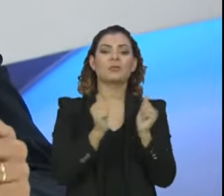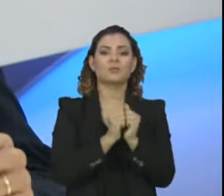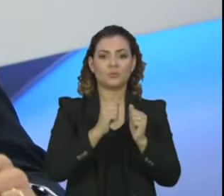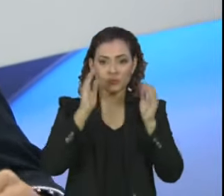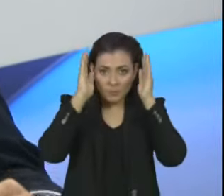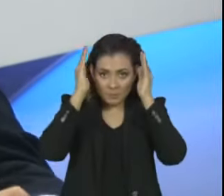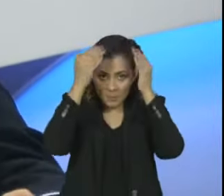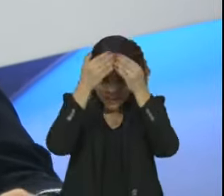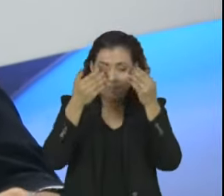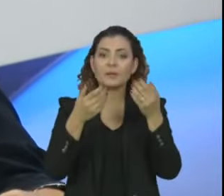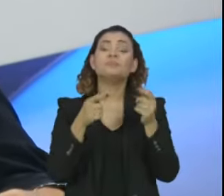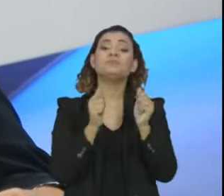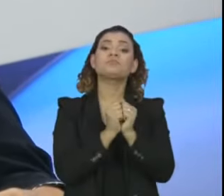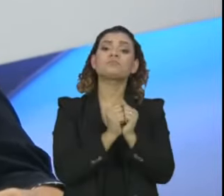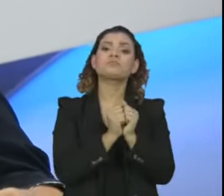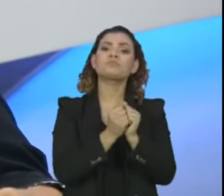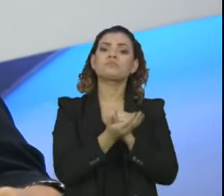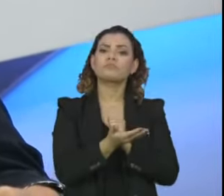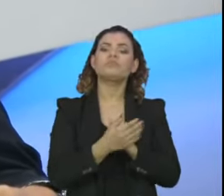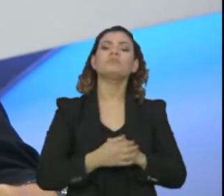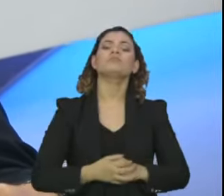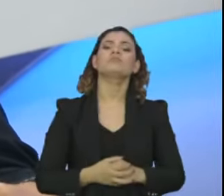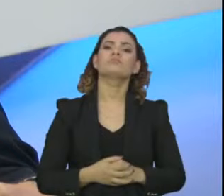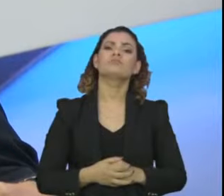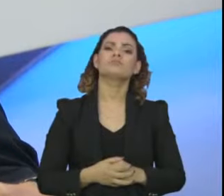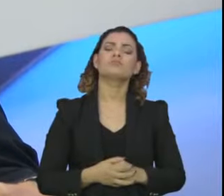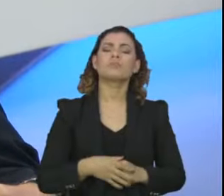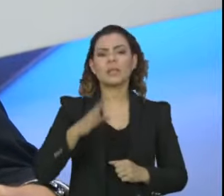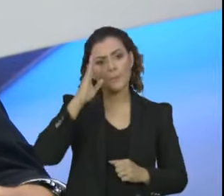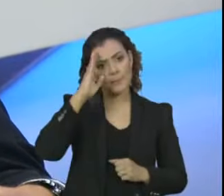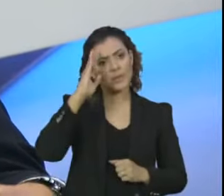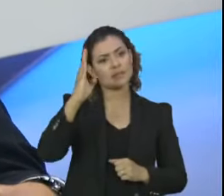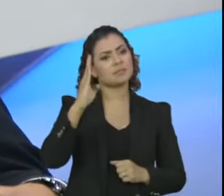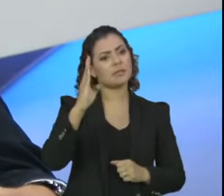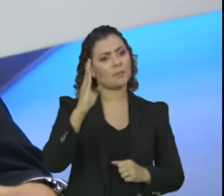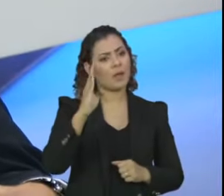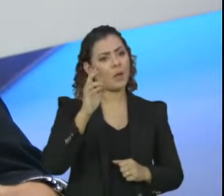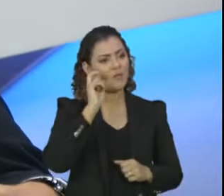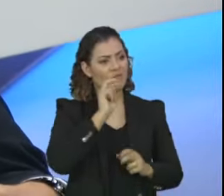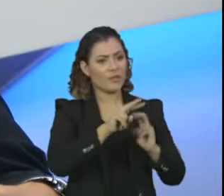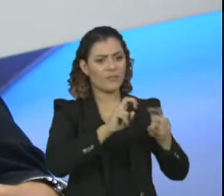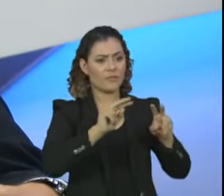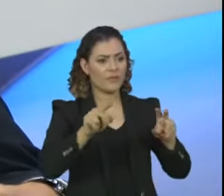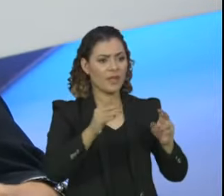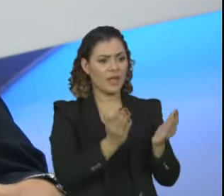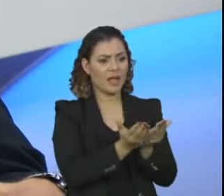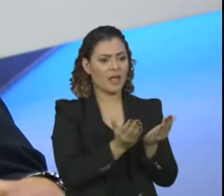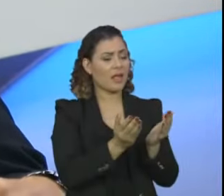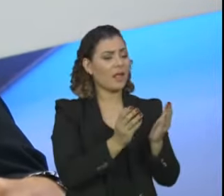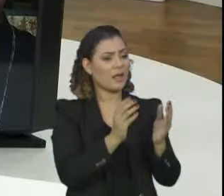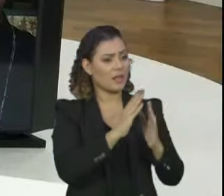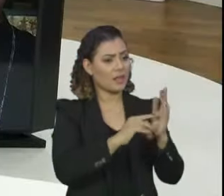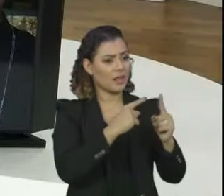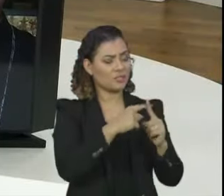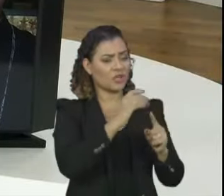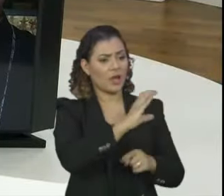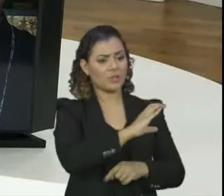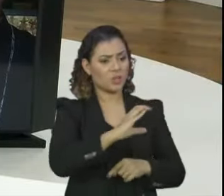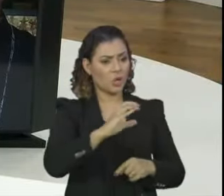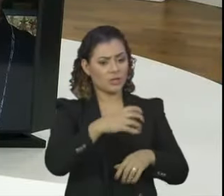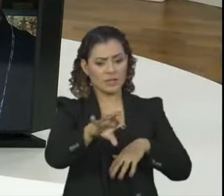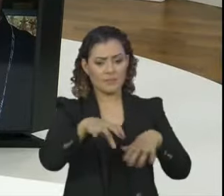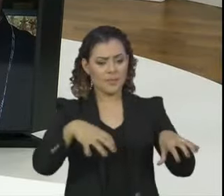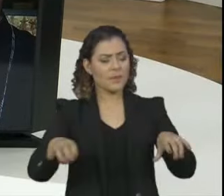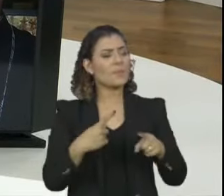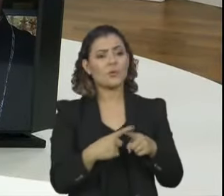fez a seguinte provocação qual é a causa mais comum das divisões entre os Católicos e ele mesmo